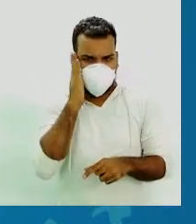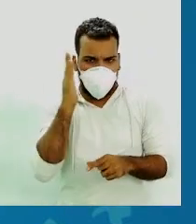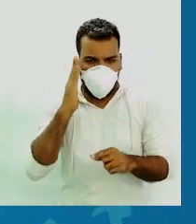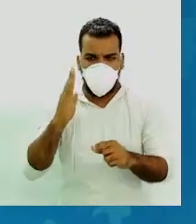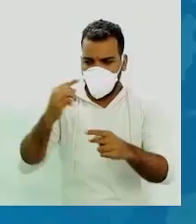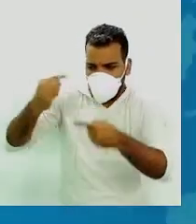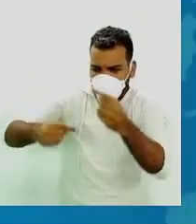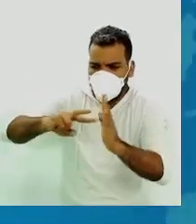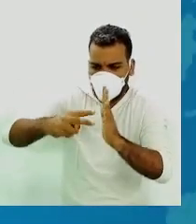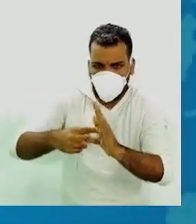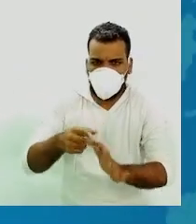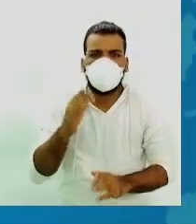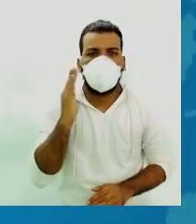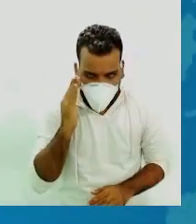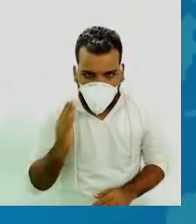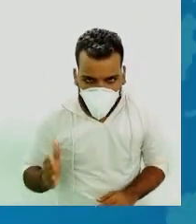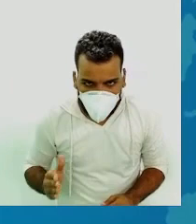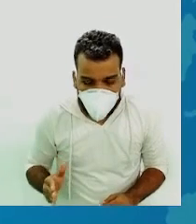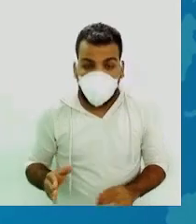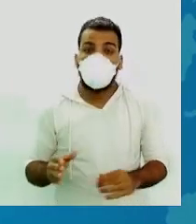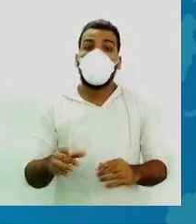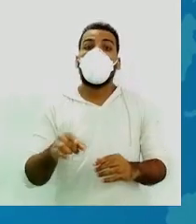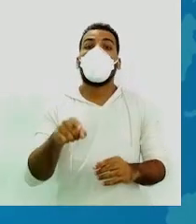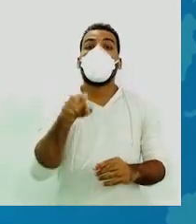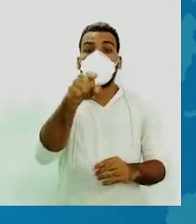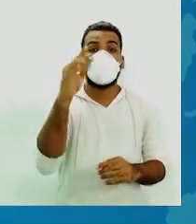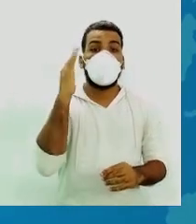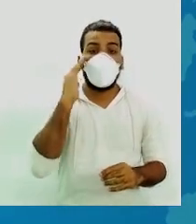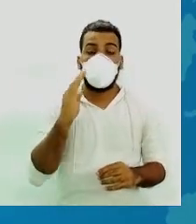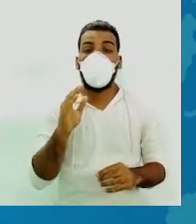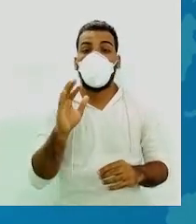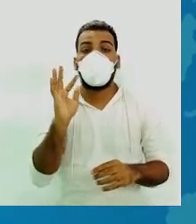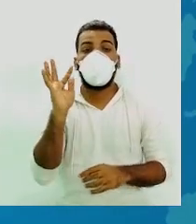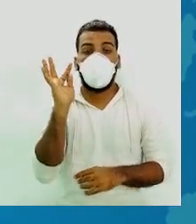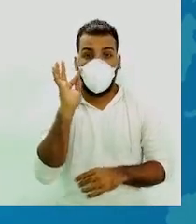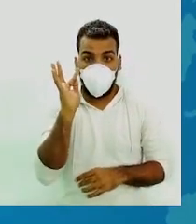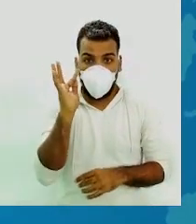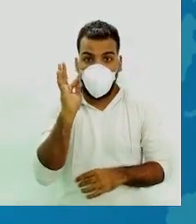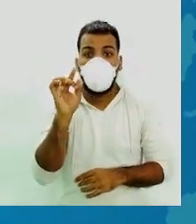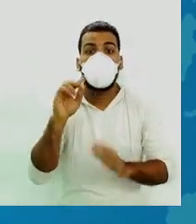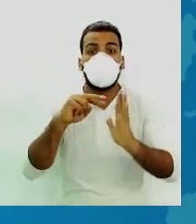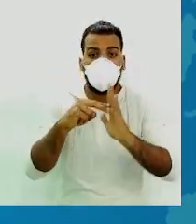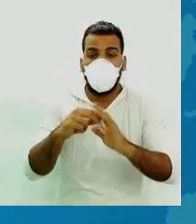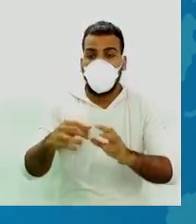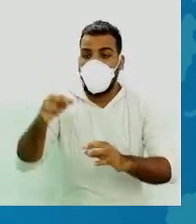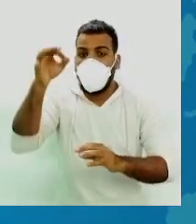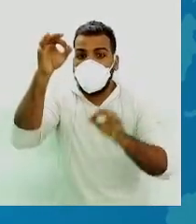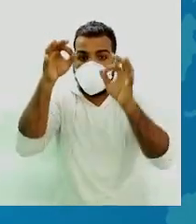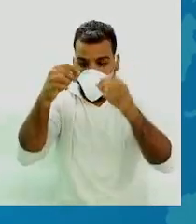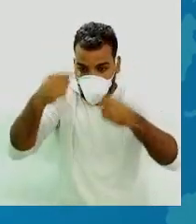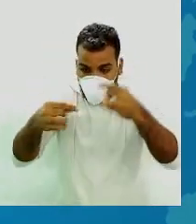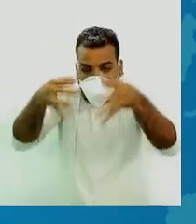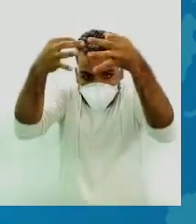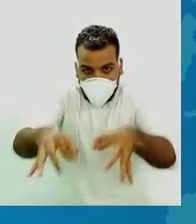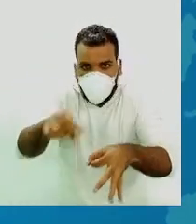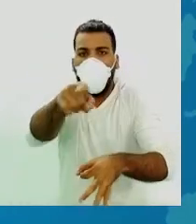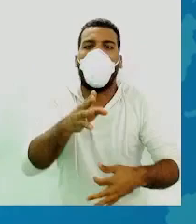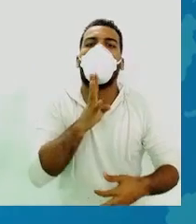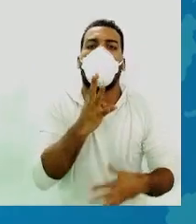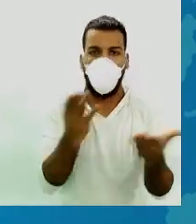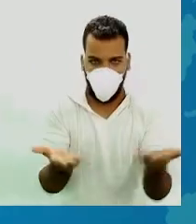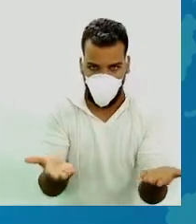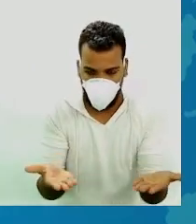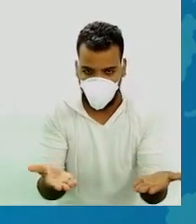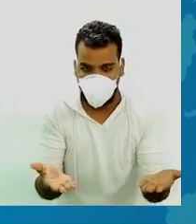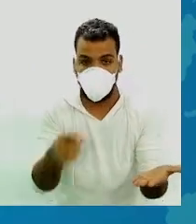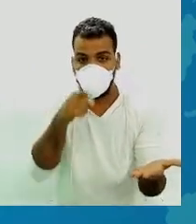política. Você sabe hoje como deve ser o conceito filosófico, aquilo que é certo em relação à política. Então, quando